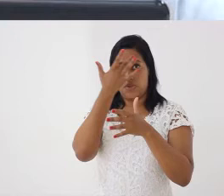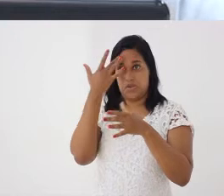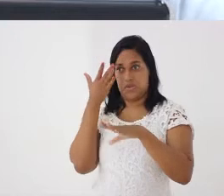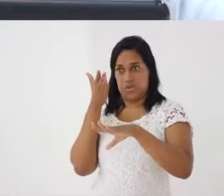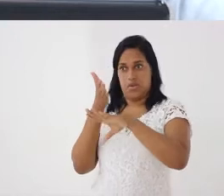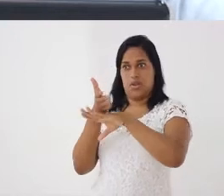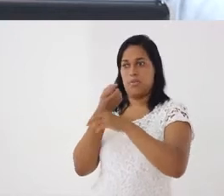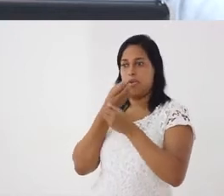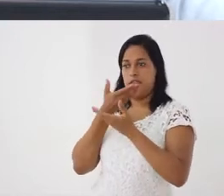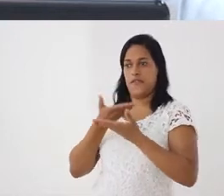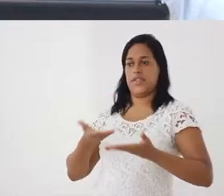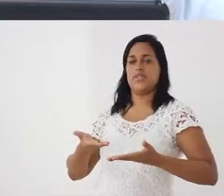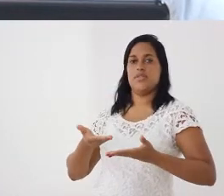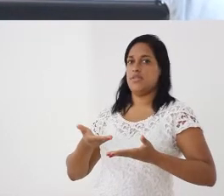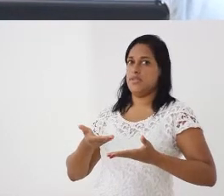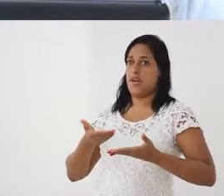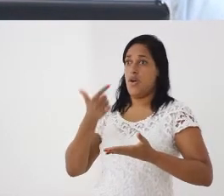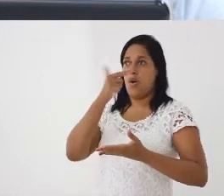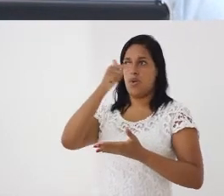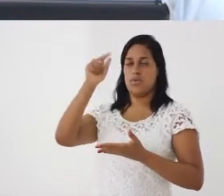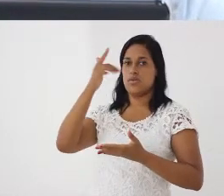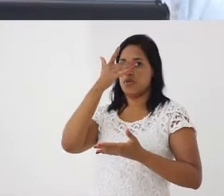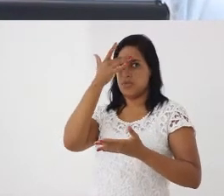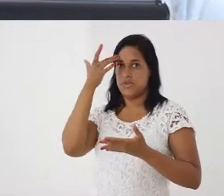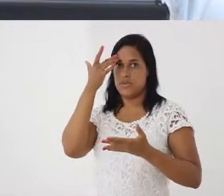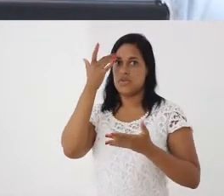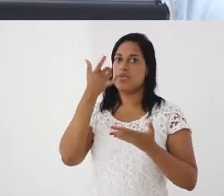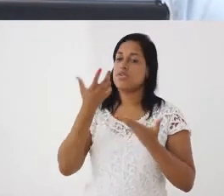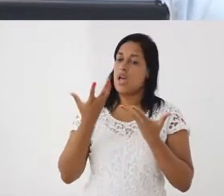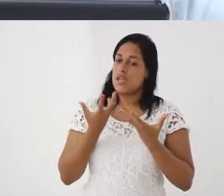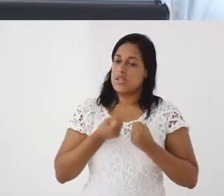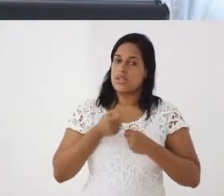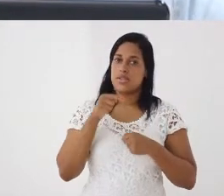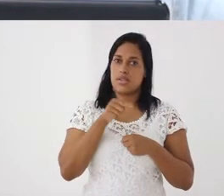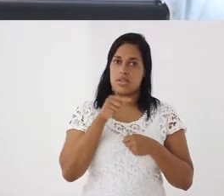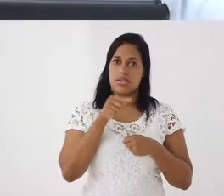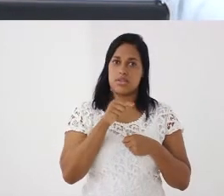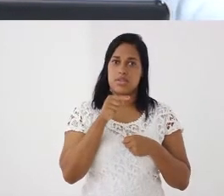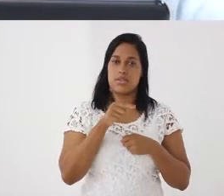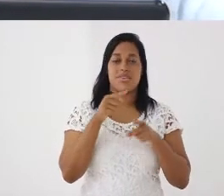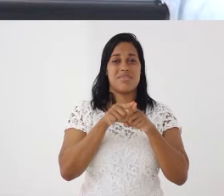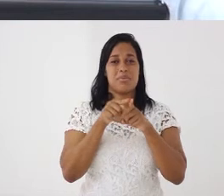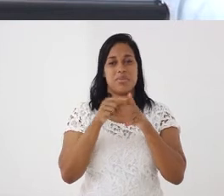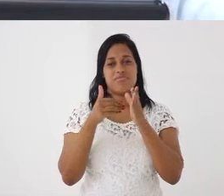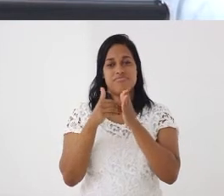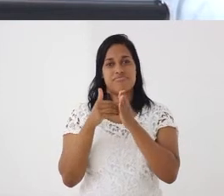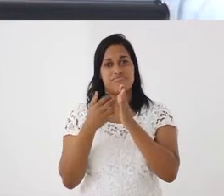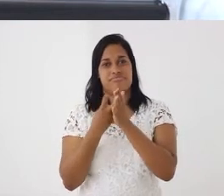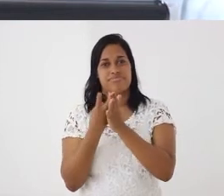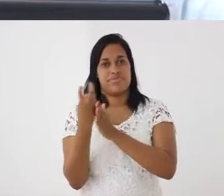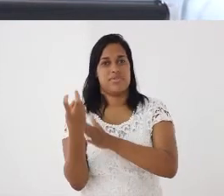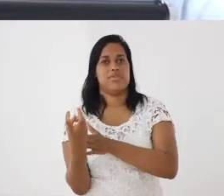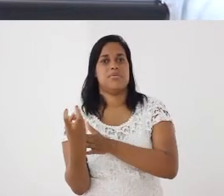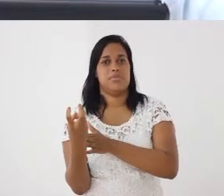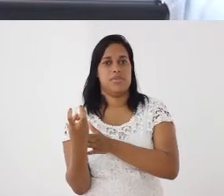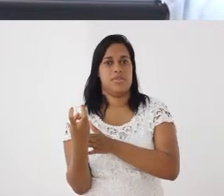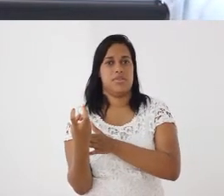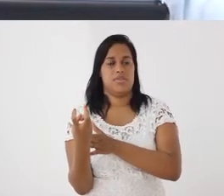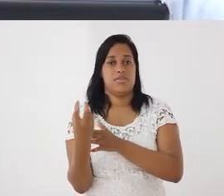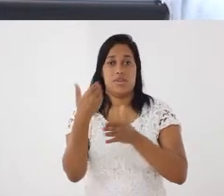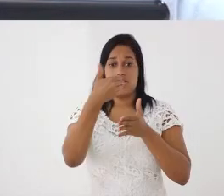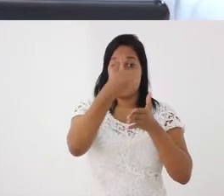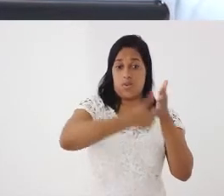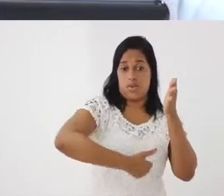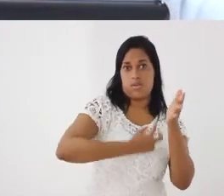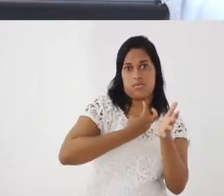que entram para visitar a organização, mas aquelas pessoas que são admitidas e que são demitidas. Essa relação